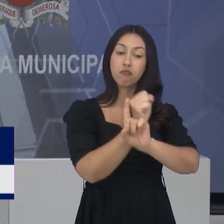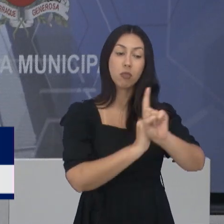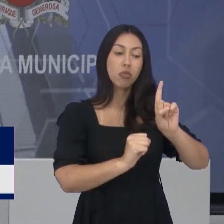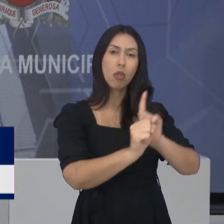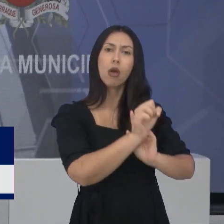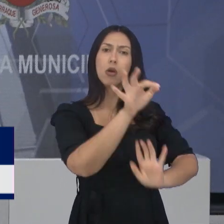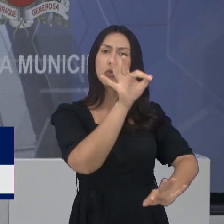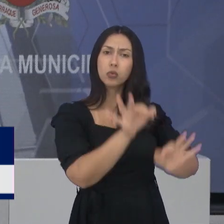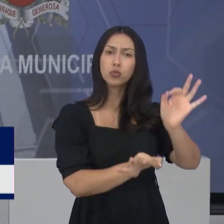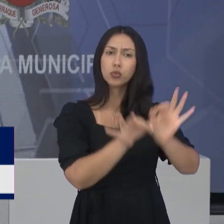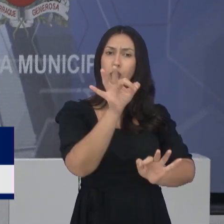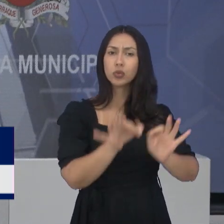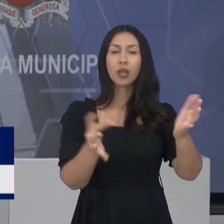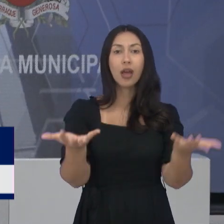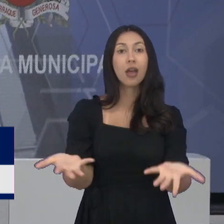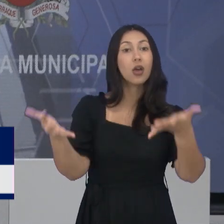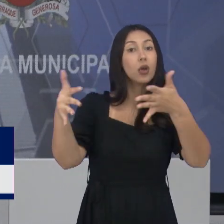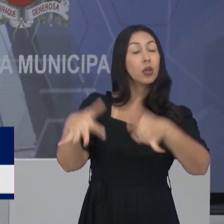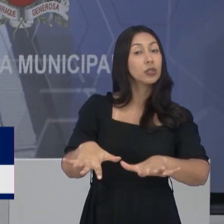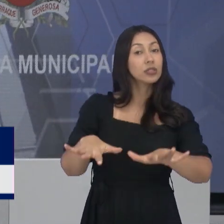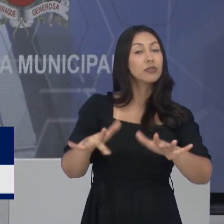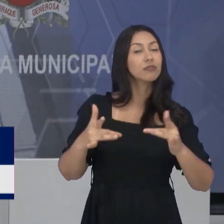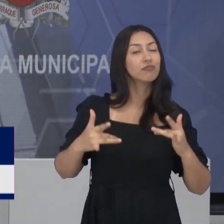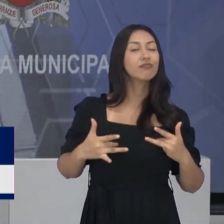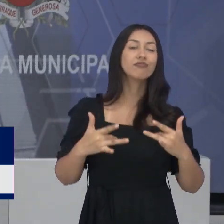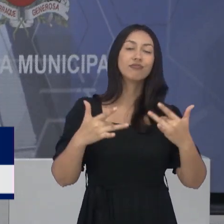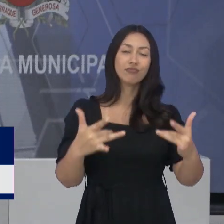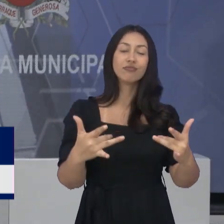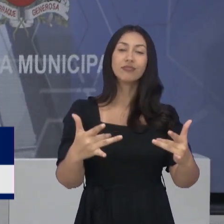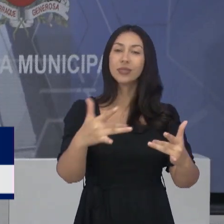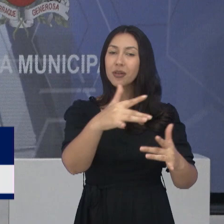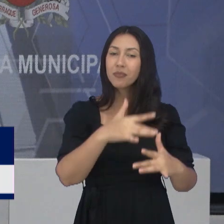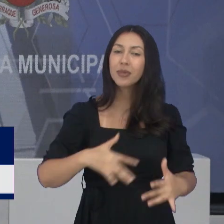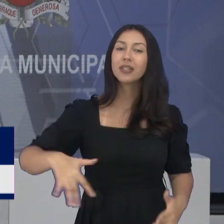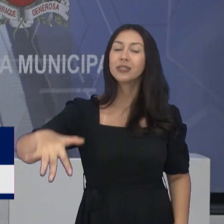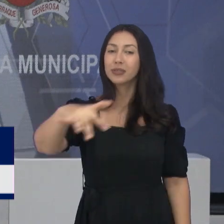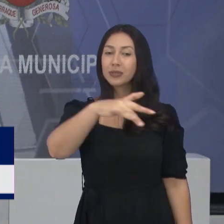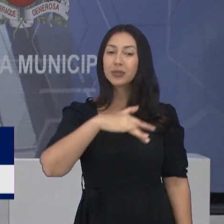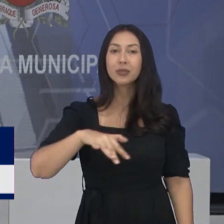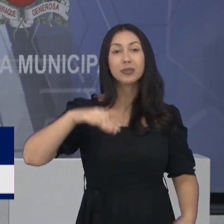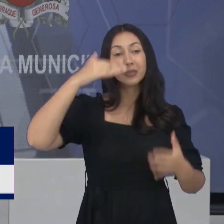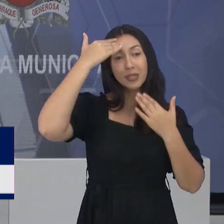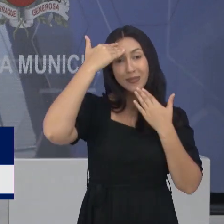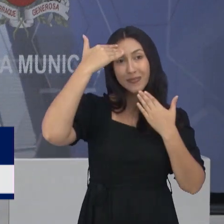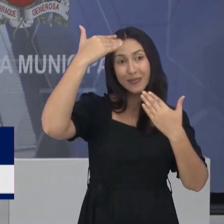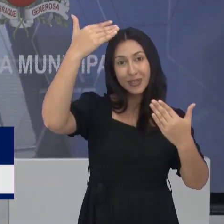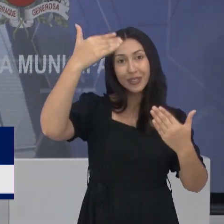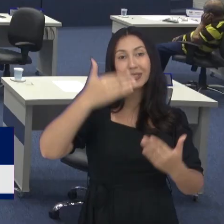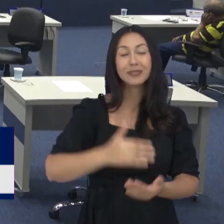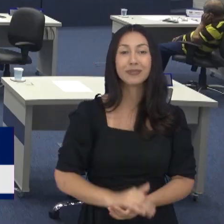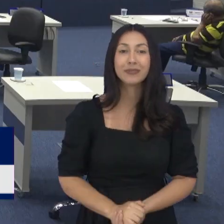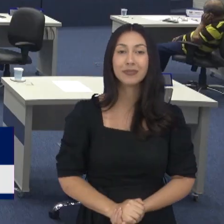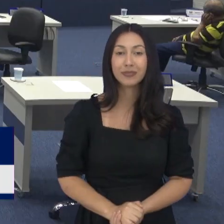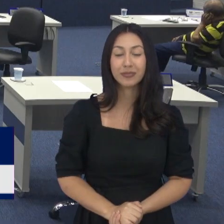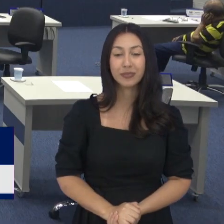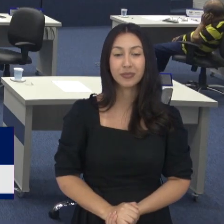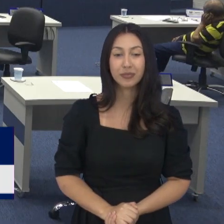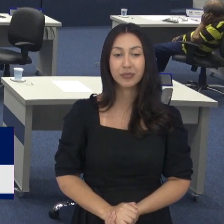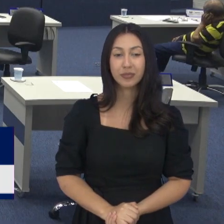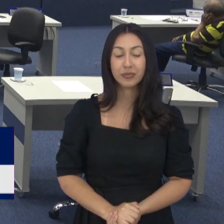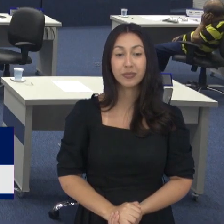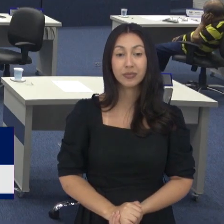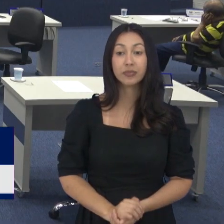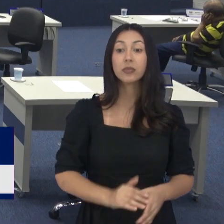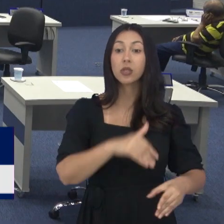justa, inclusiva e solidária para todos. Obrigado, senhor presidente.